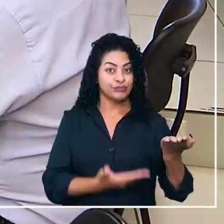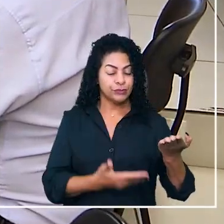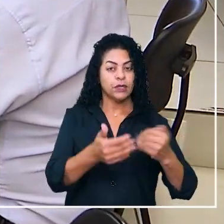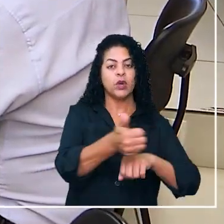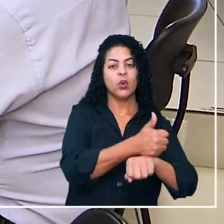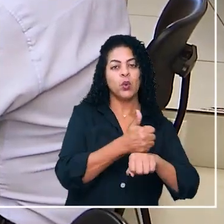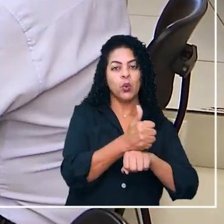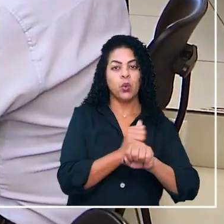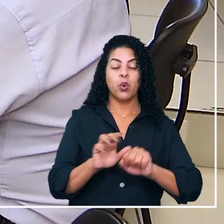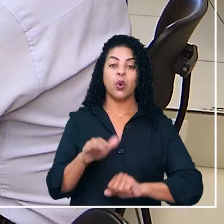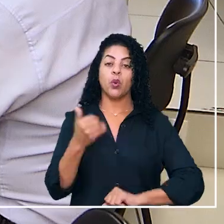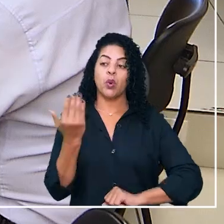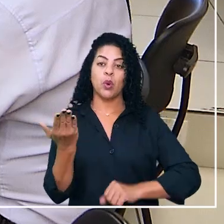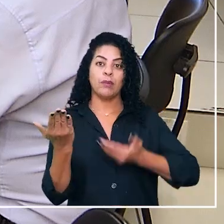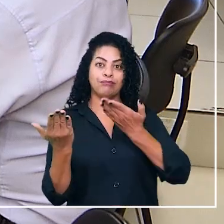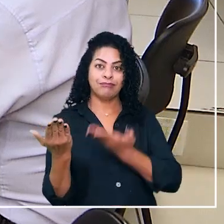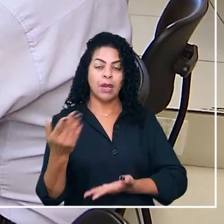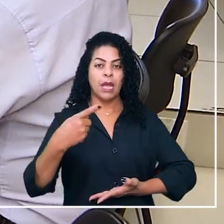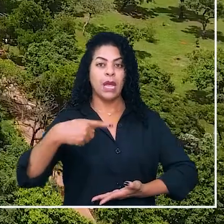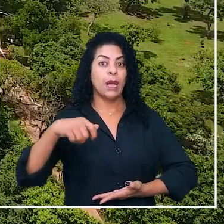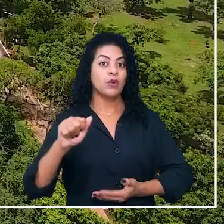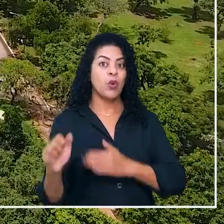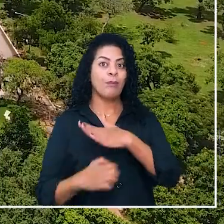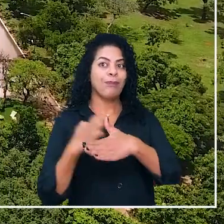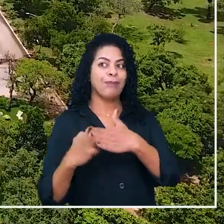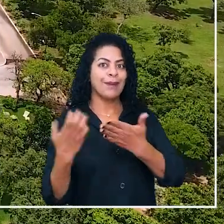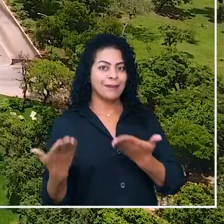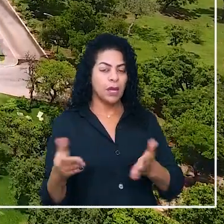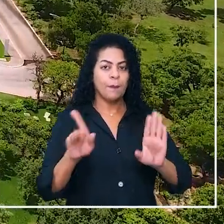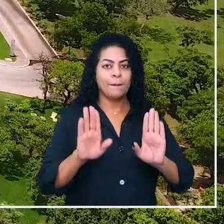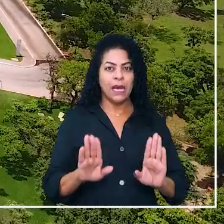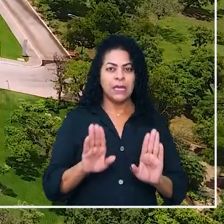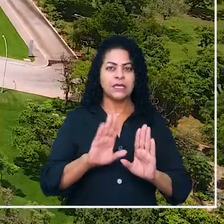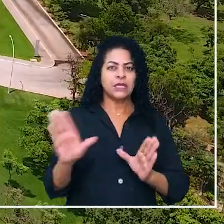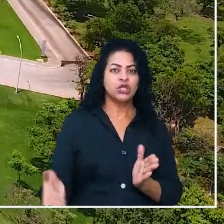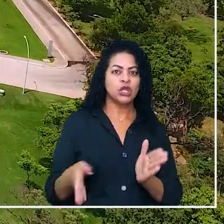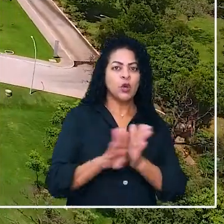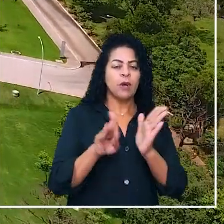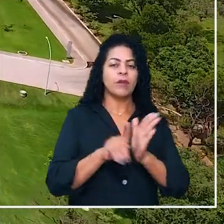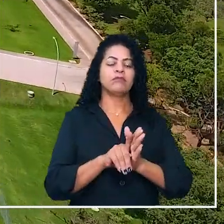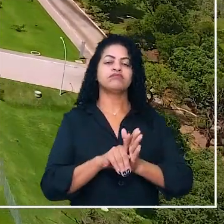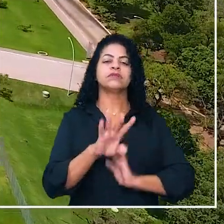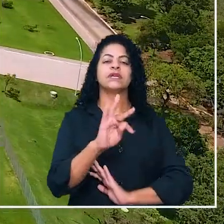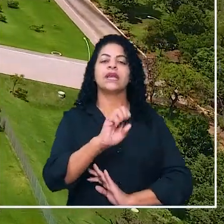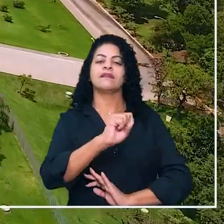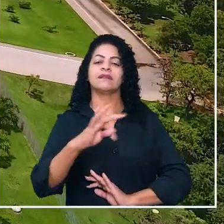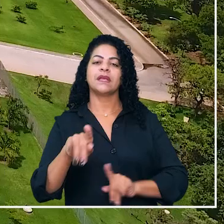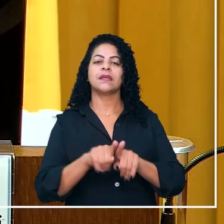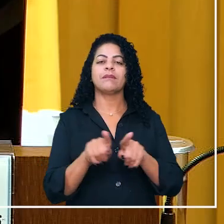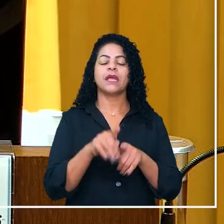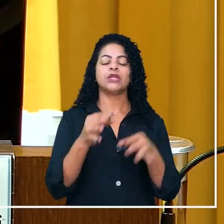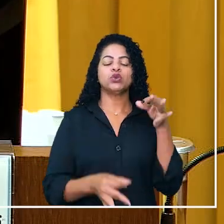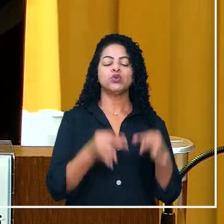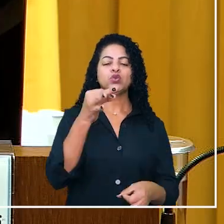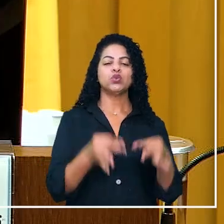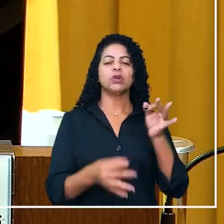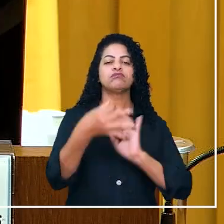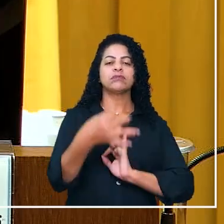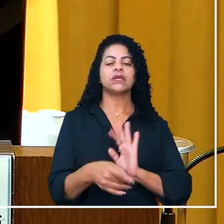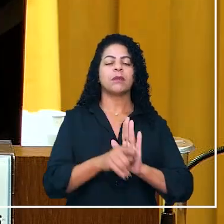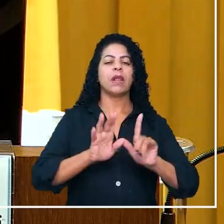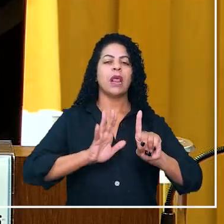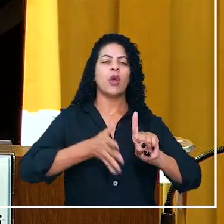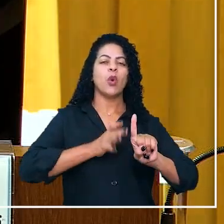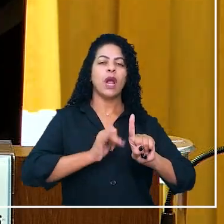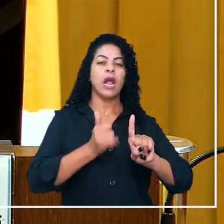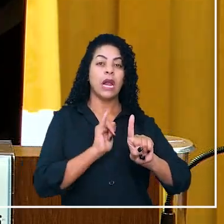categoria profissional quanto para a patronal. O caso chegou ao TST e foi julgado pela 3ª turma. O relator do recurso